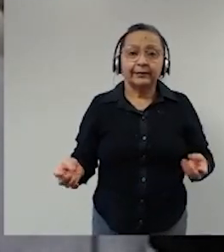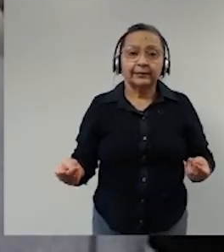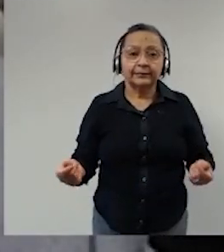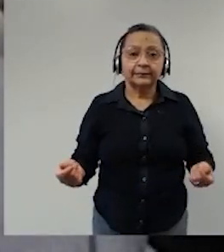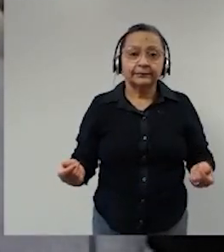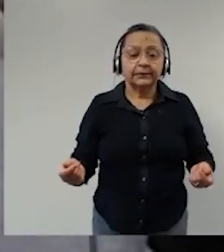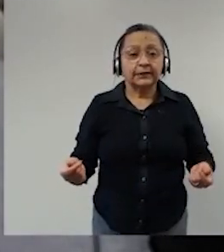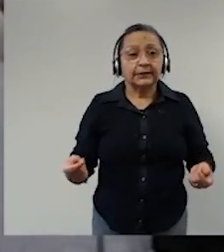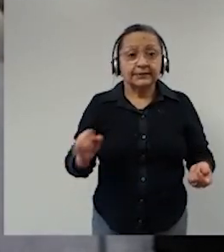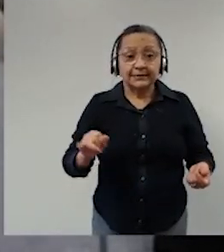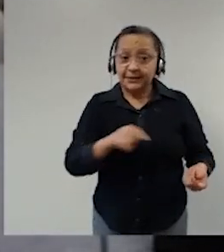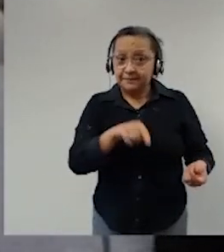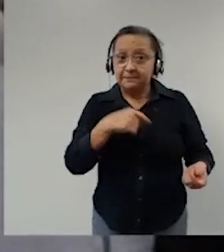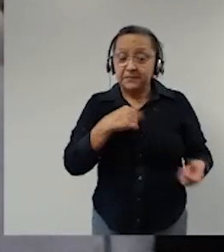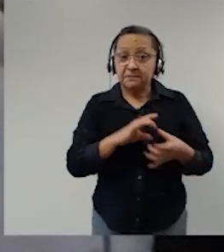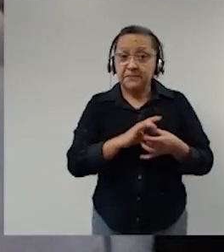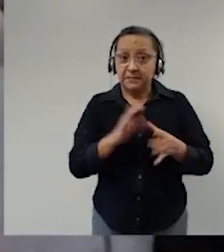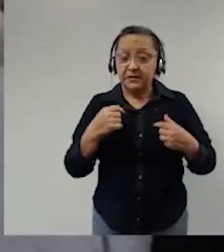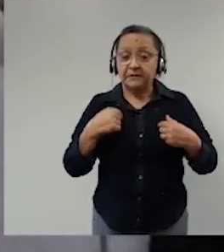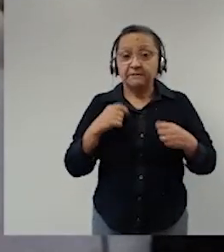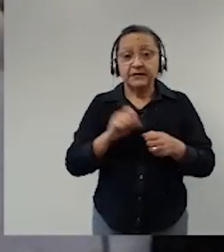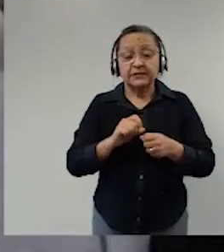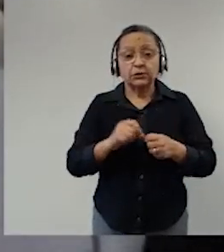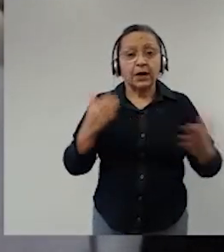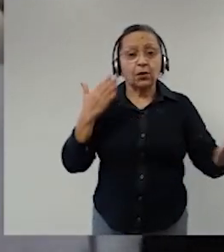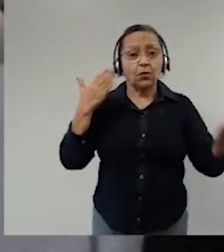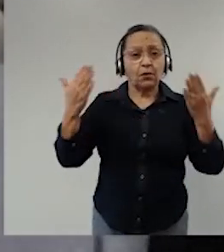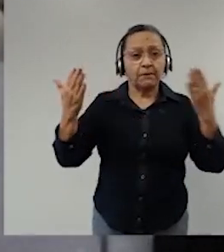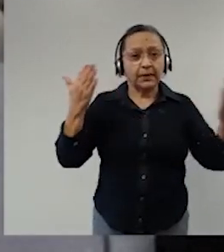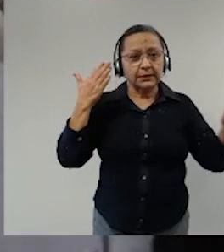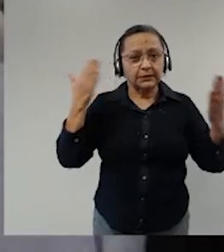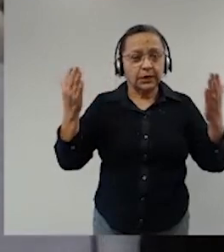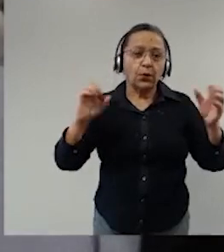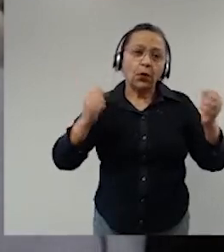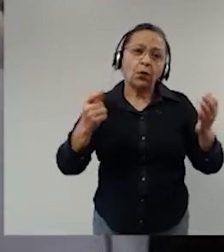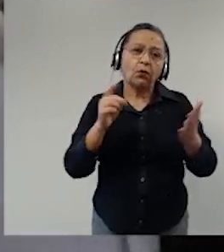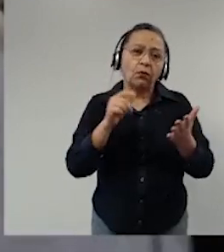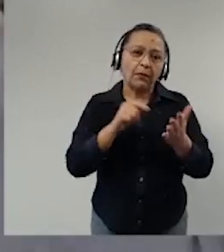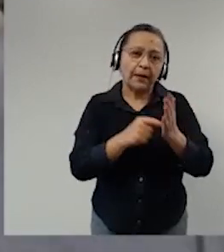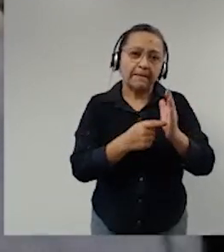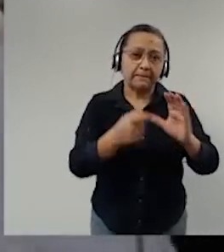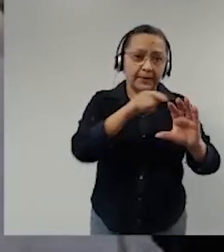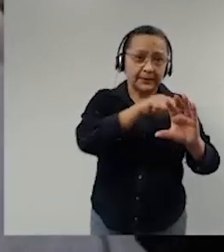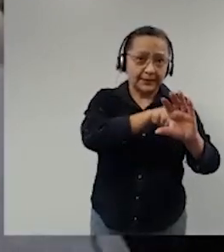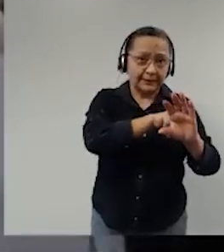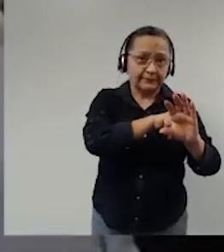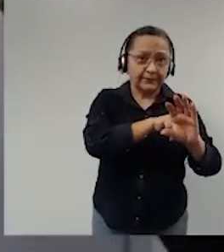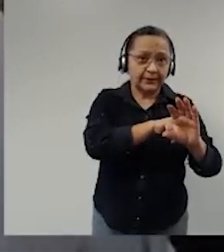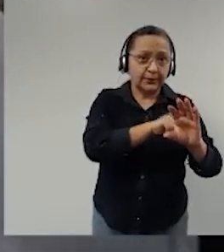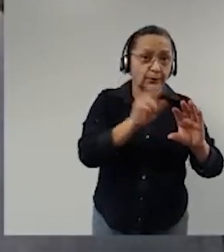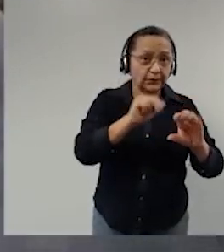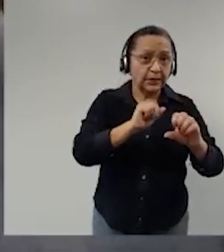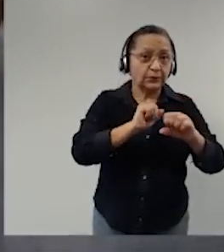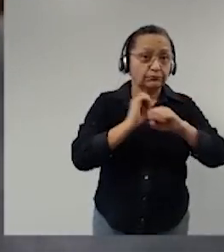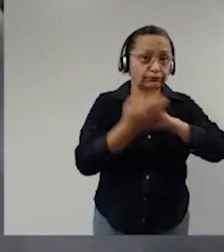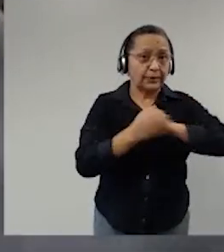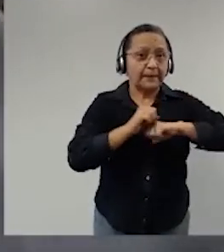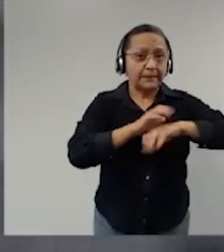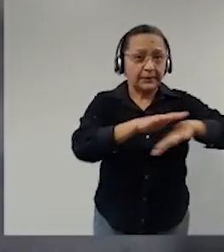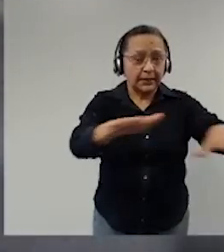se me permitem, fazendo uma metáfora com a própria pandemia, eu diria